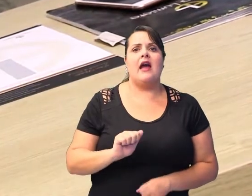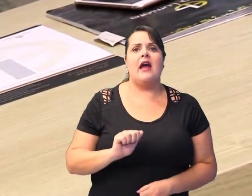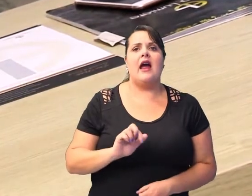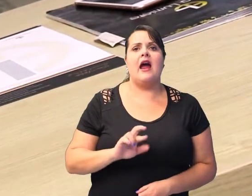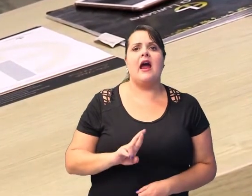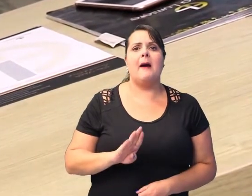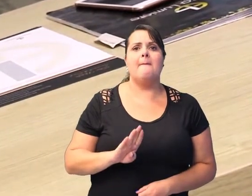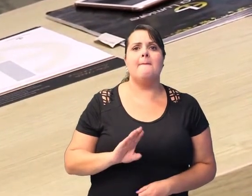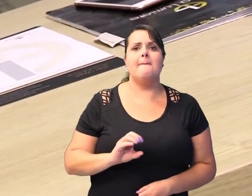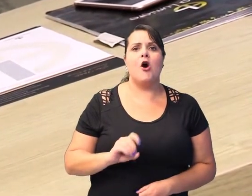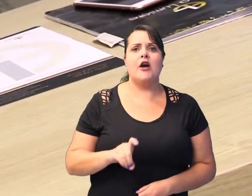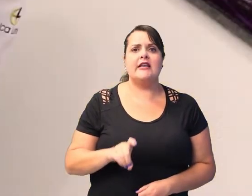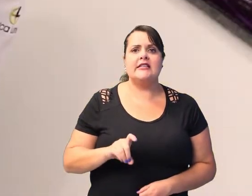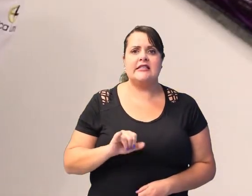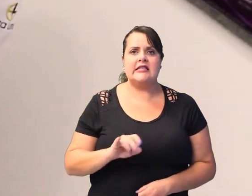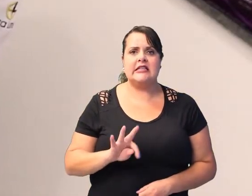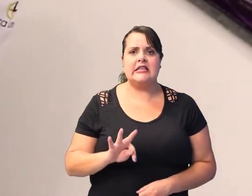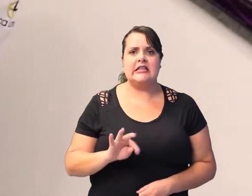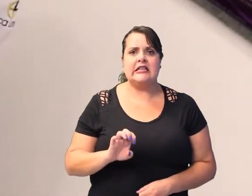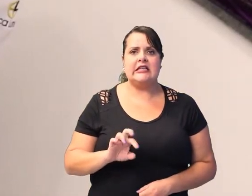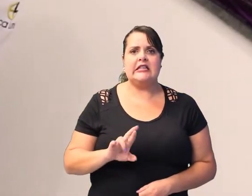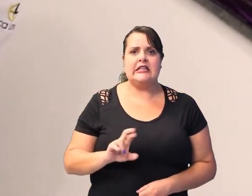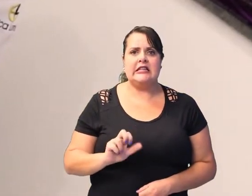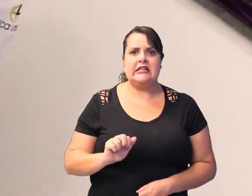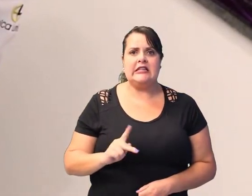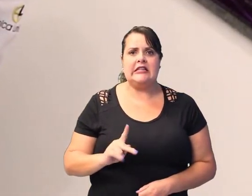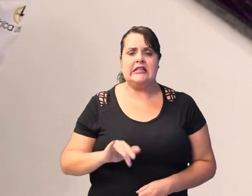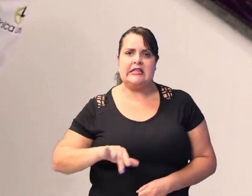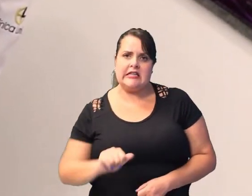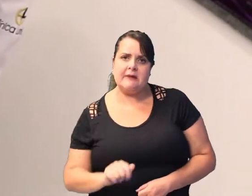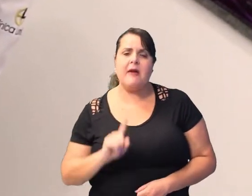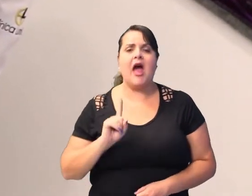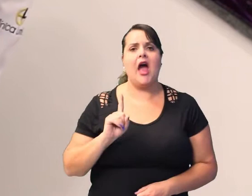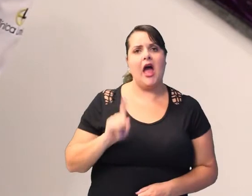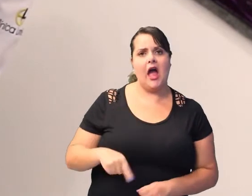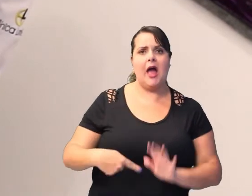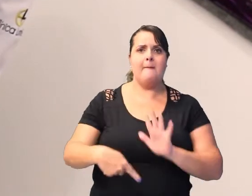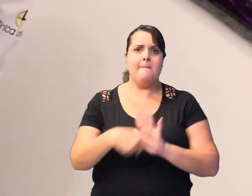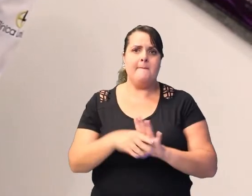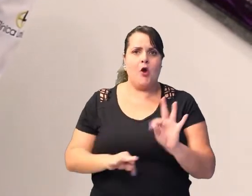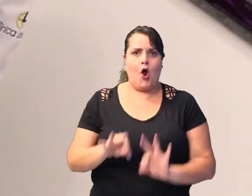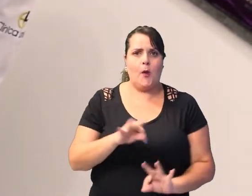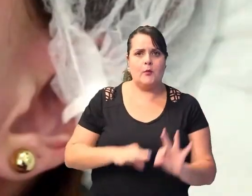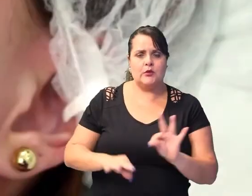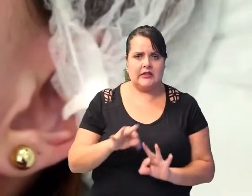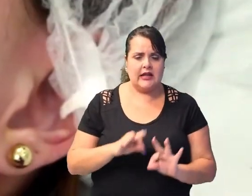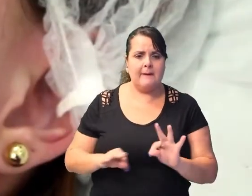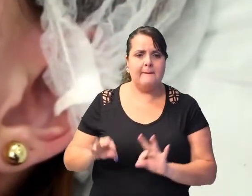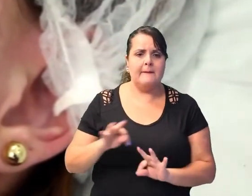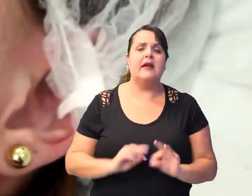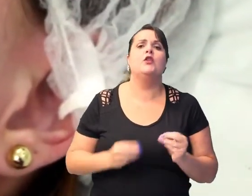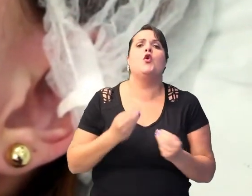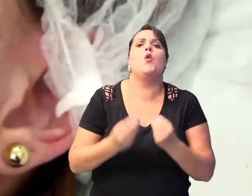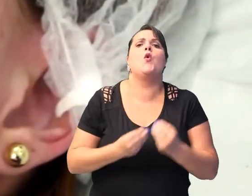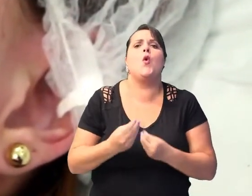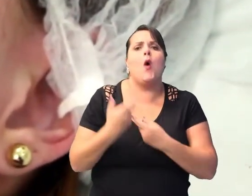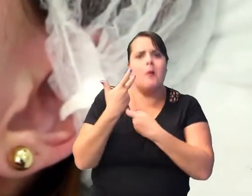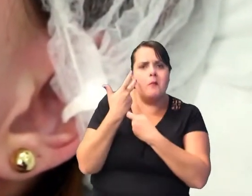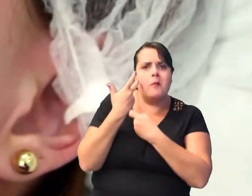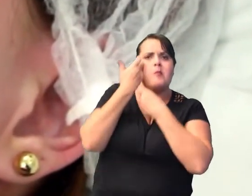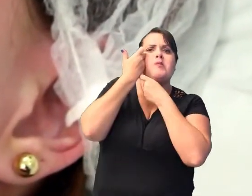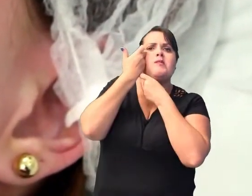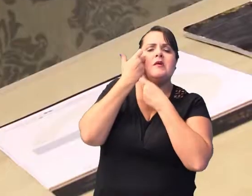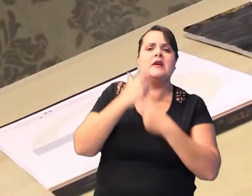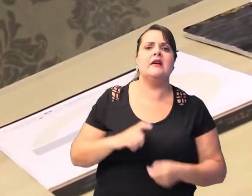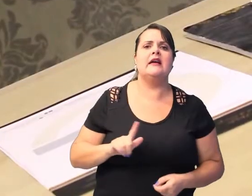barulheira você já ouviu falar acabasse terapia é um tratamento estético que combate o lira e ele é realizado através da